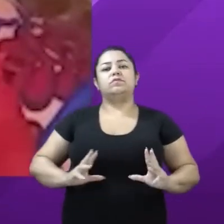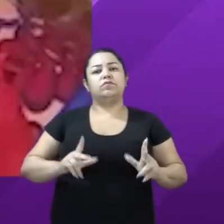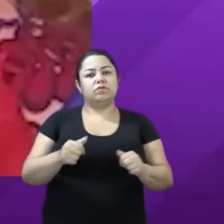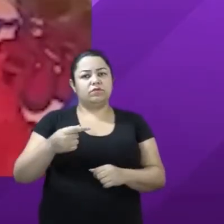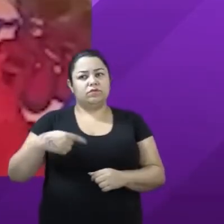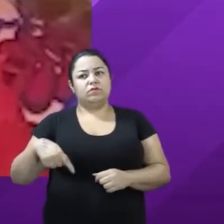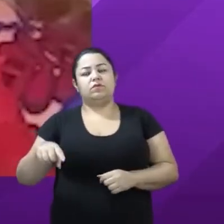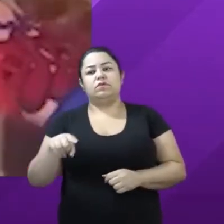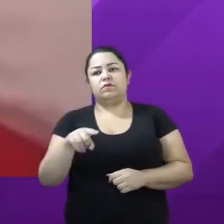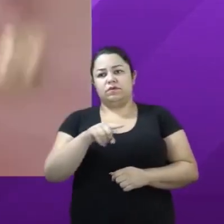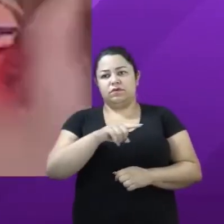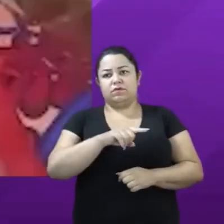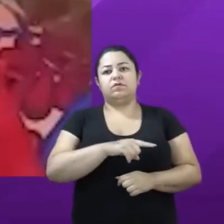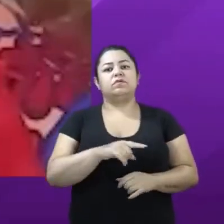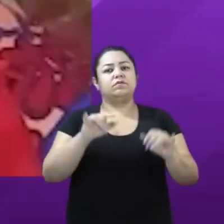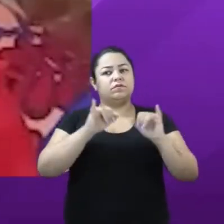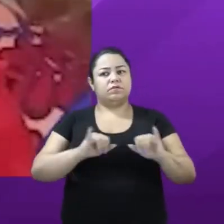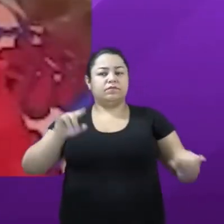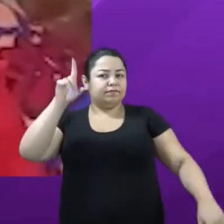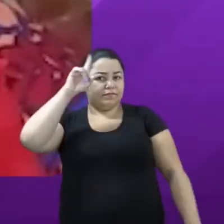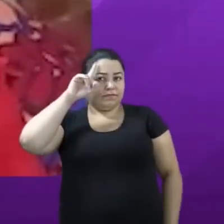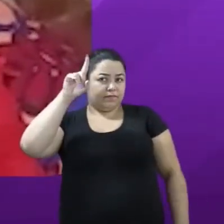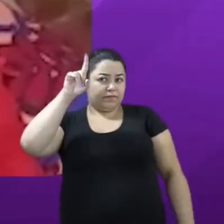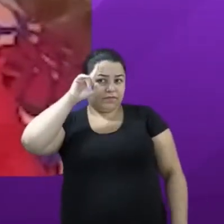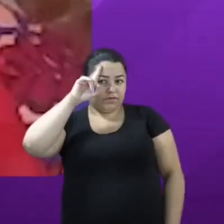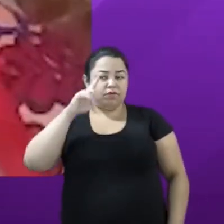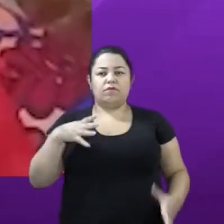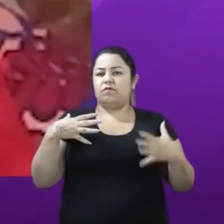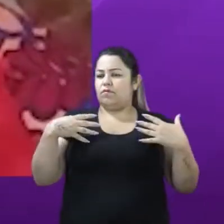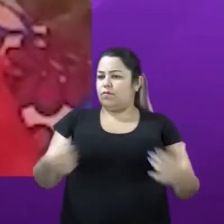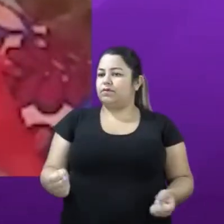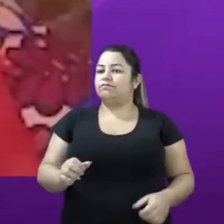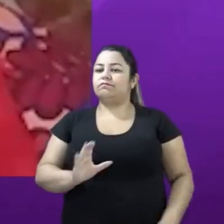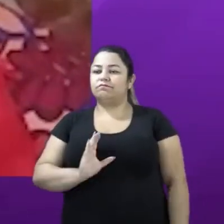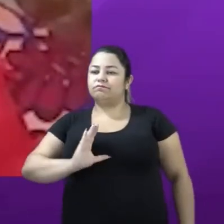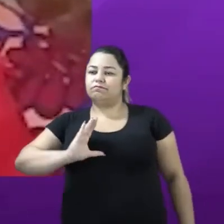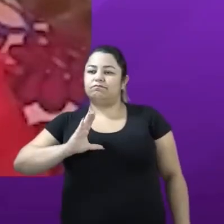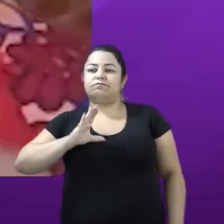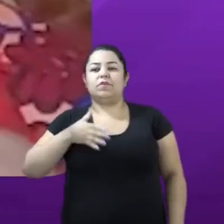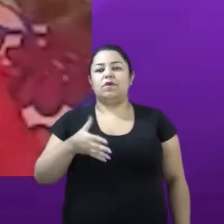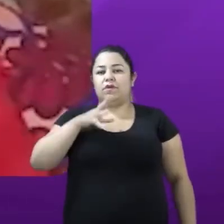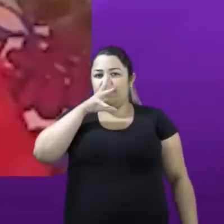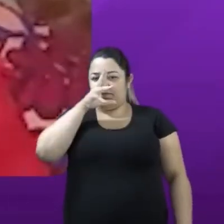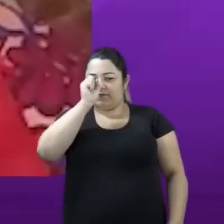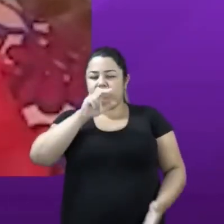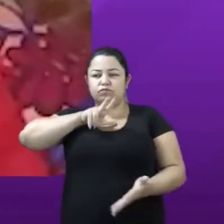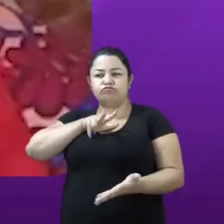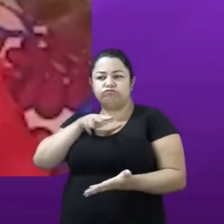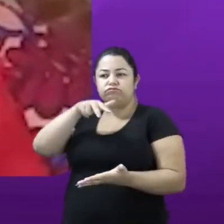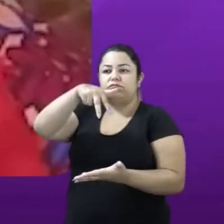gente prega ali no nosso dia a dia. Vamos ter coragem, força,